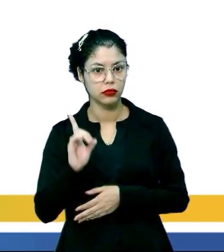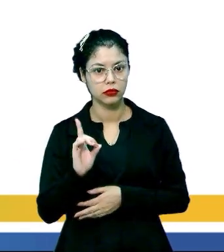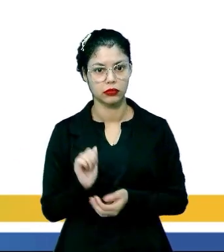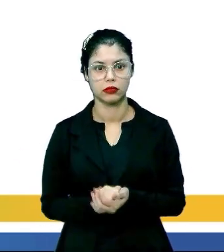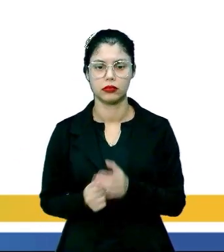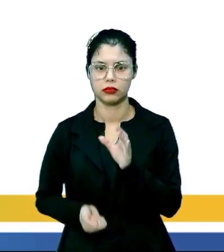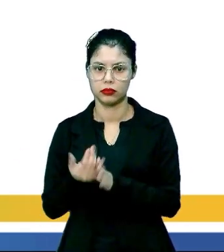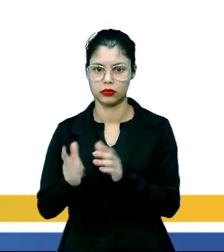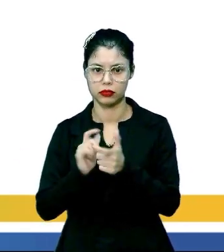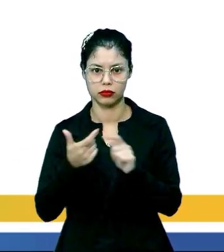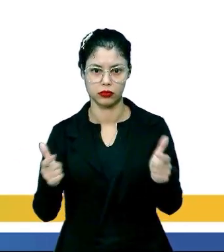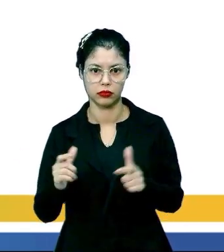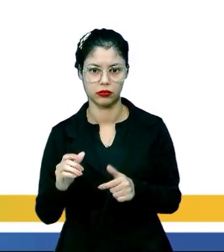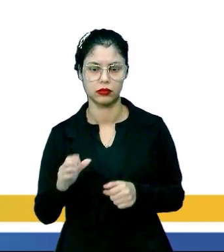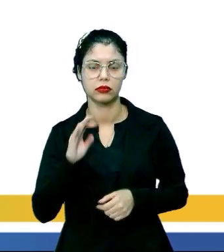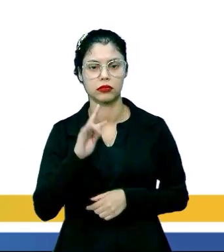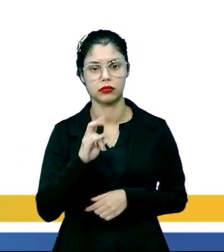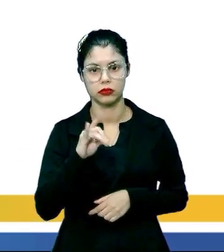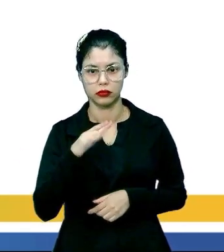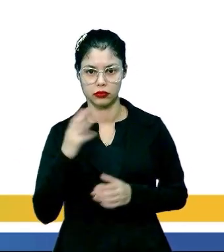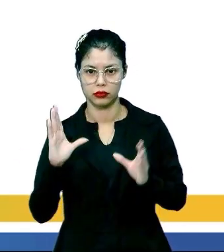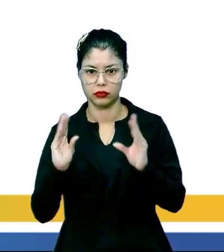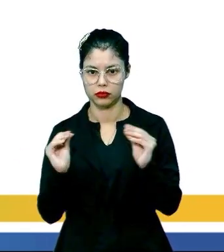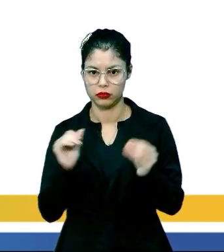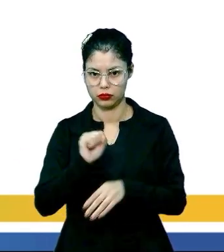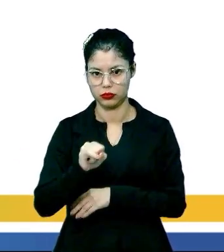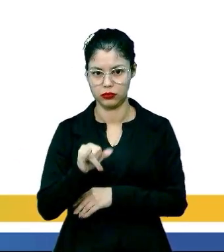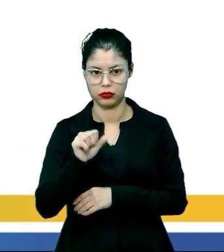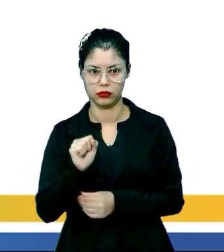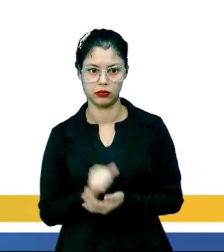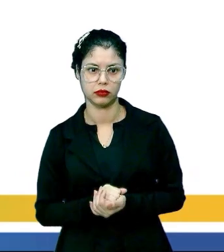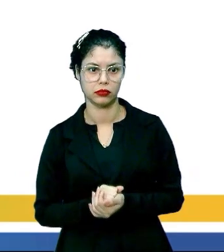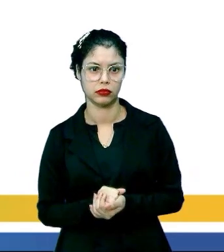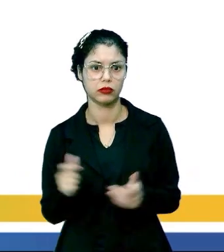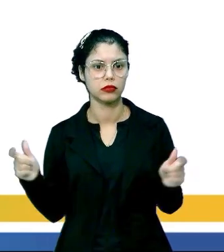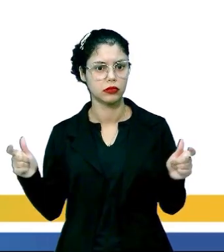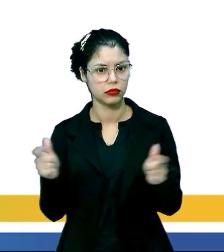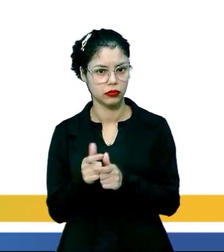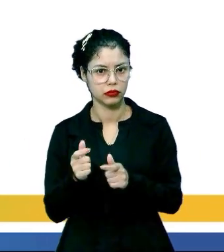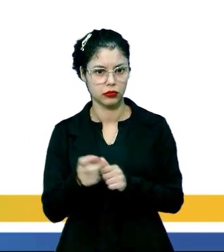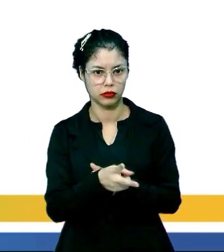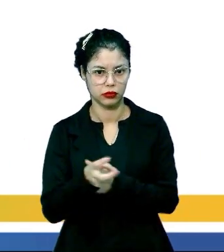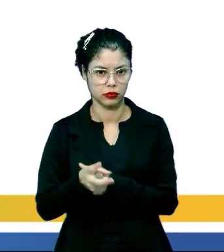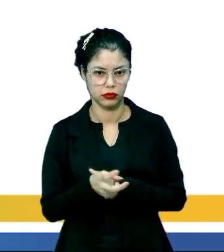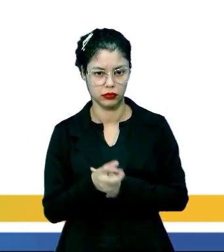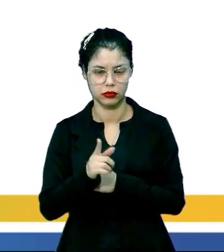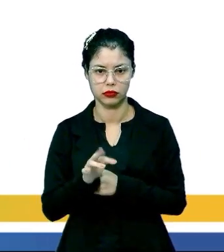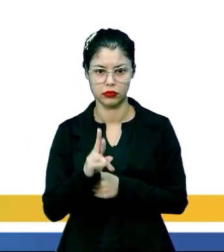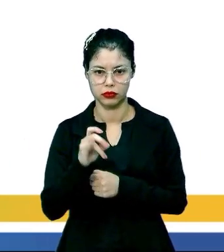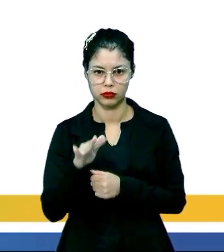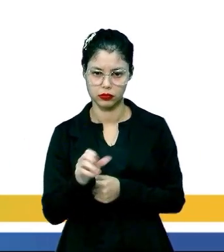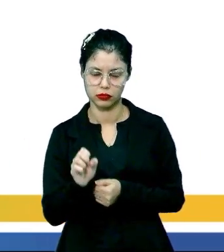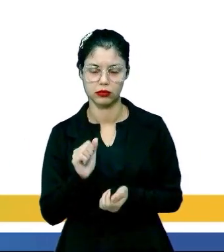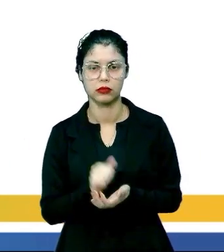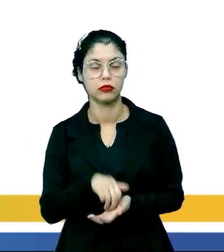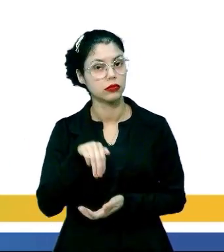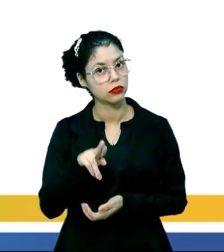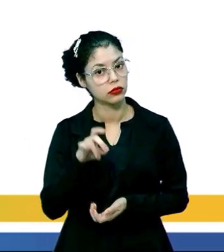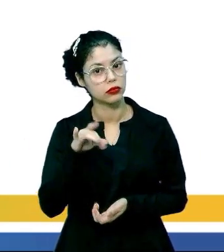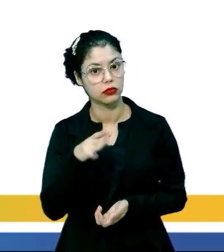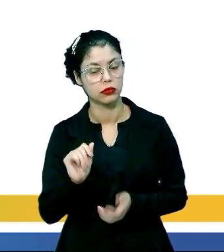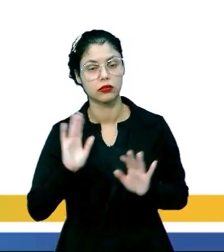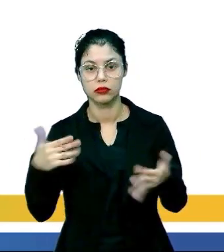D. Produziu urina com maior concentração de sais? Alternativa E. Reduziu a reabsorção de glicose